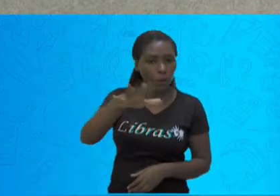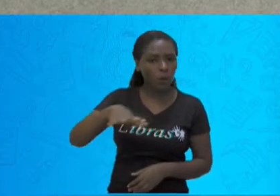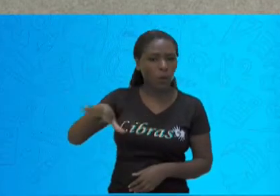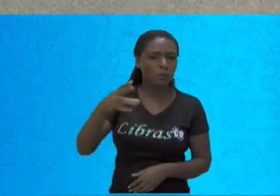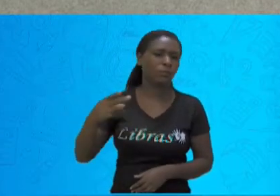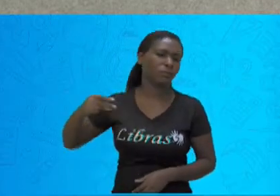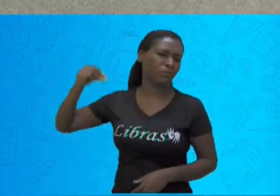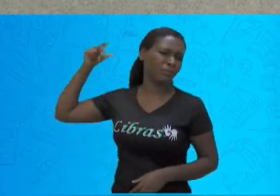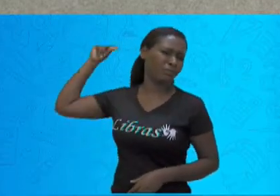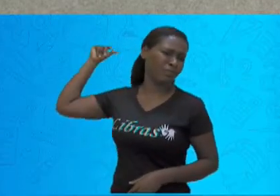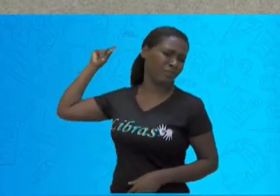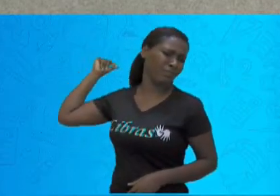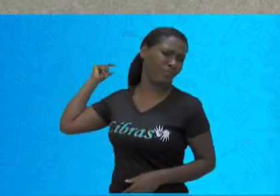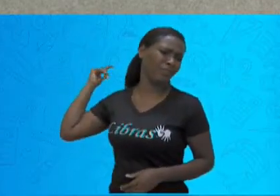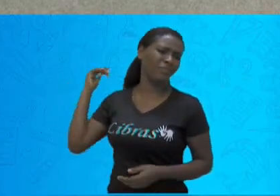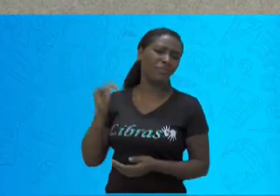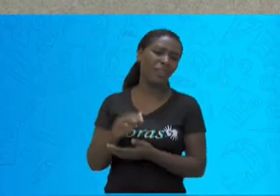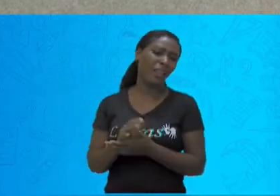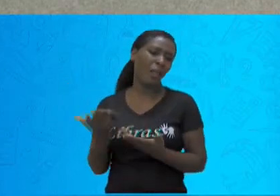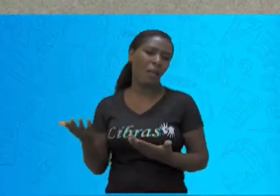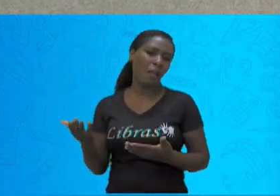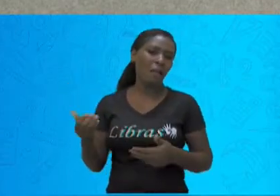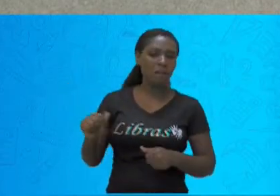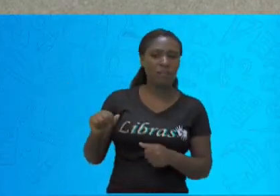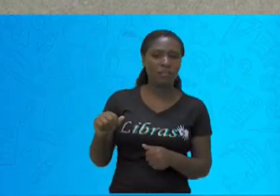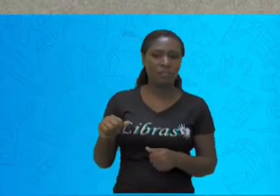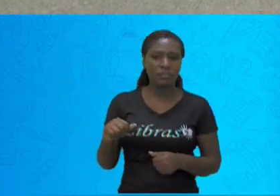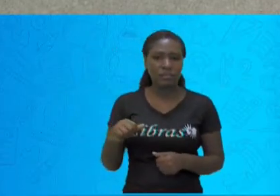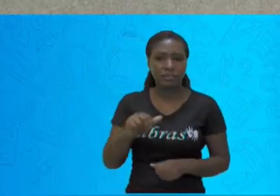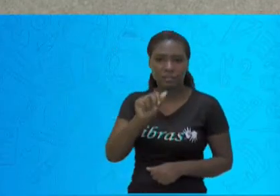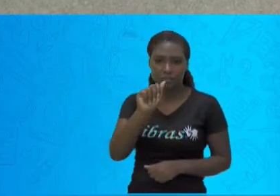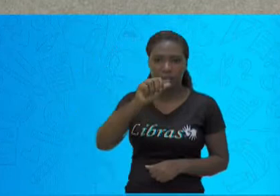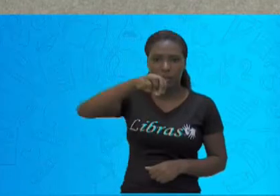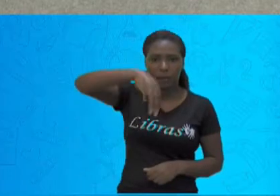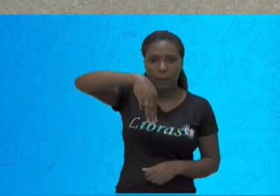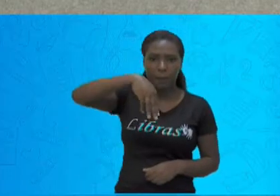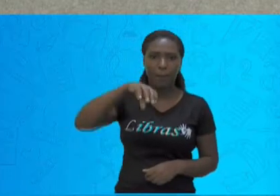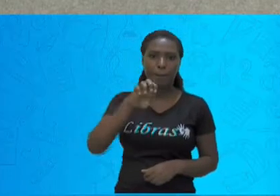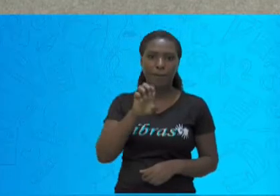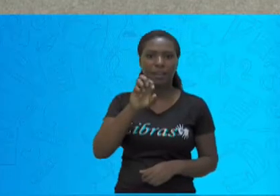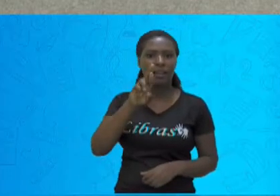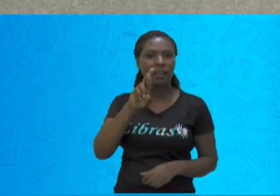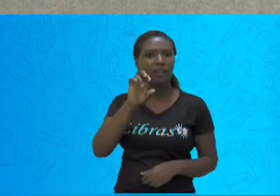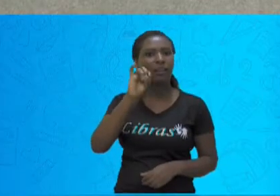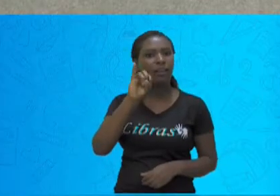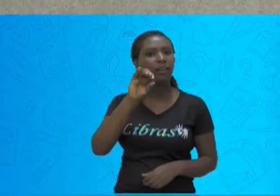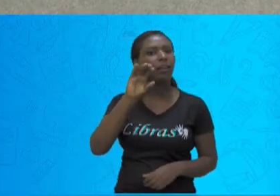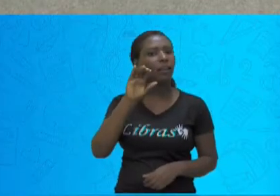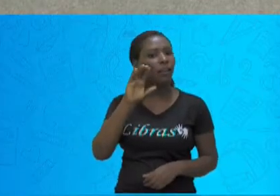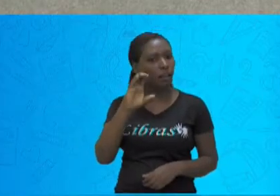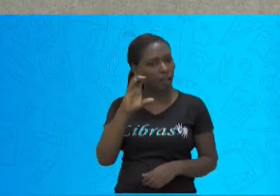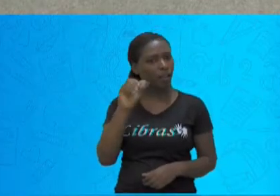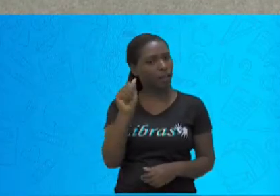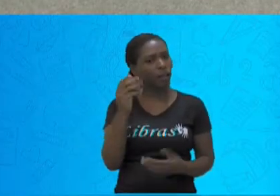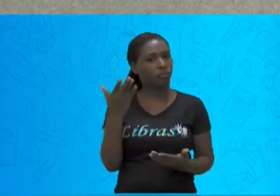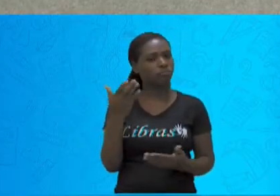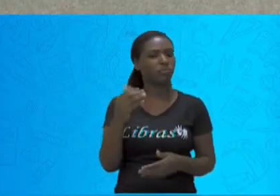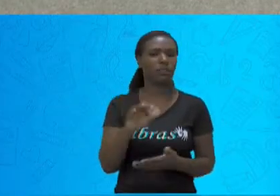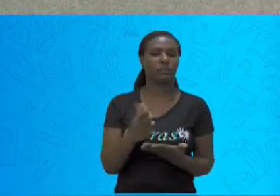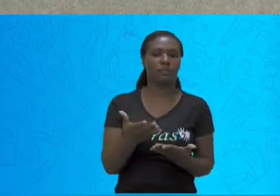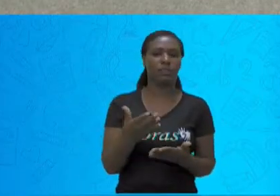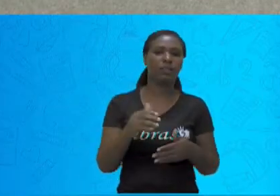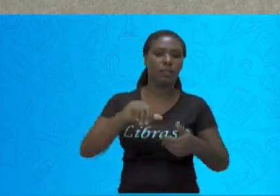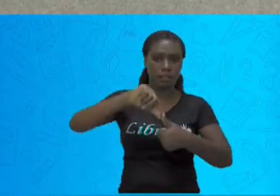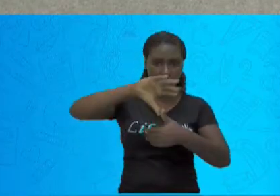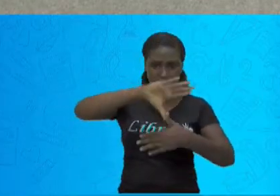a América, o mundo novo, ou o novo mundo, e por isso